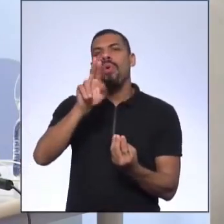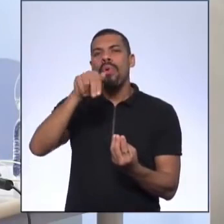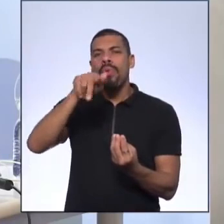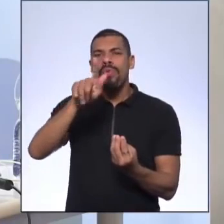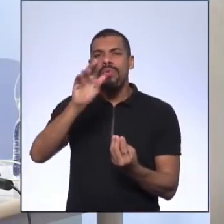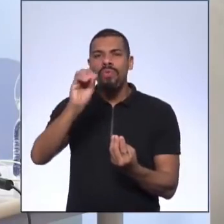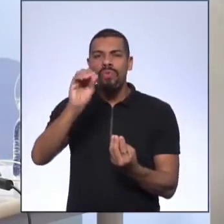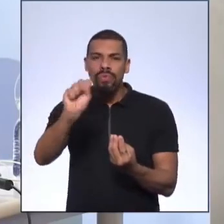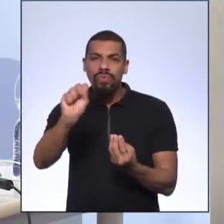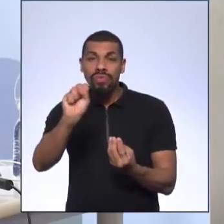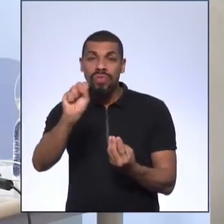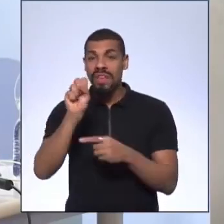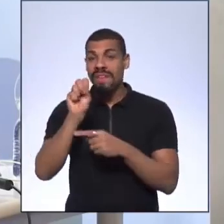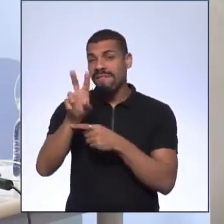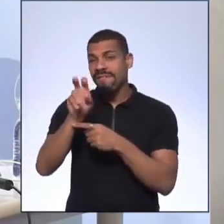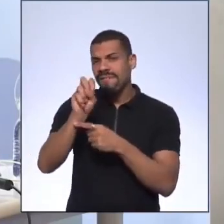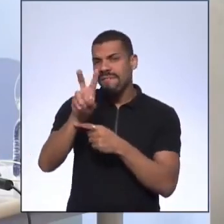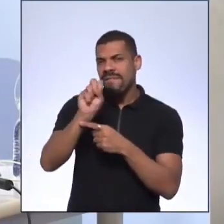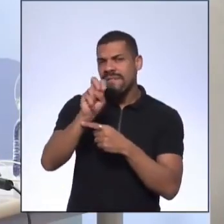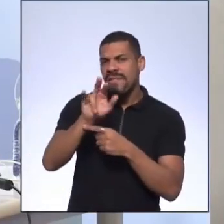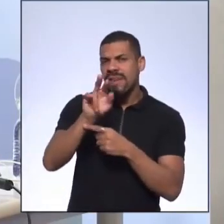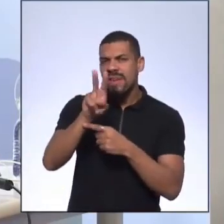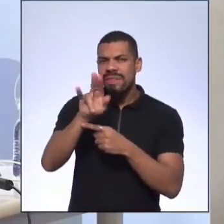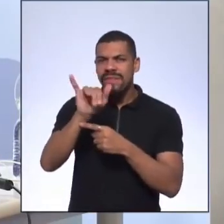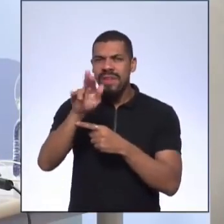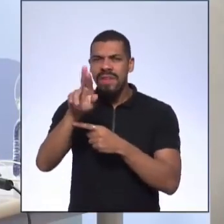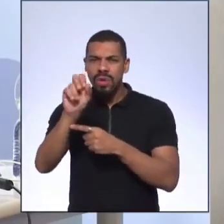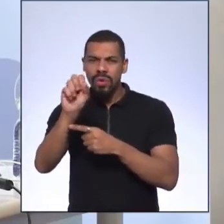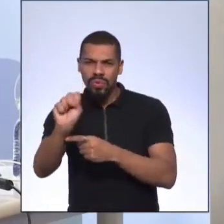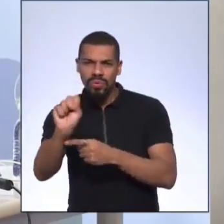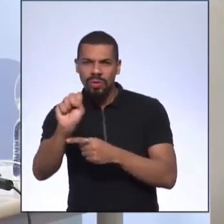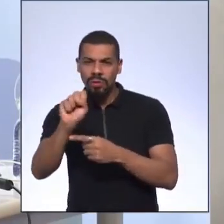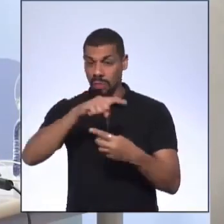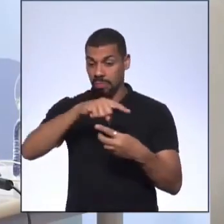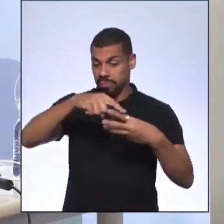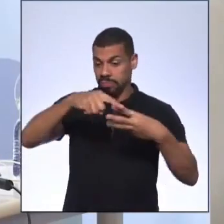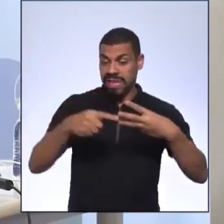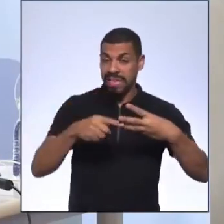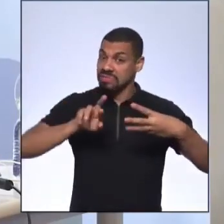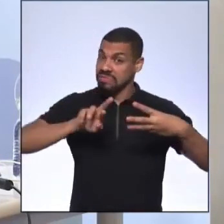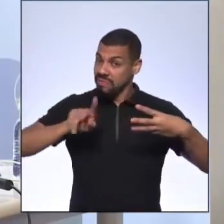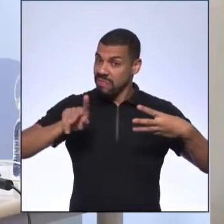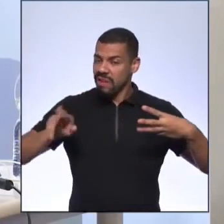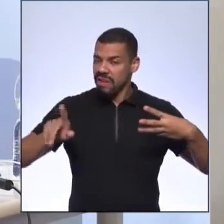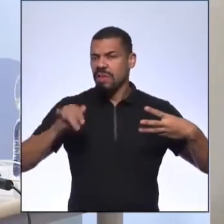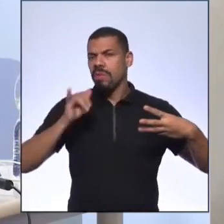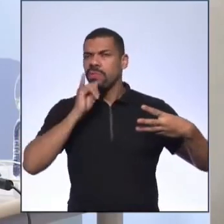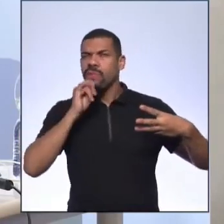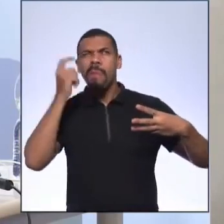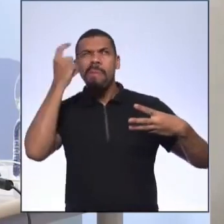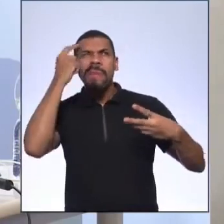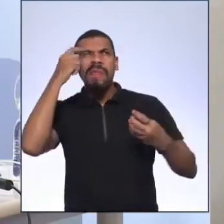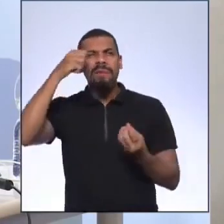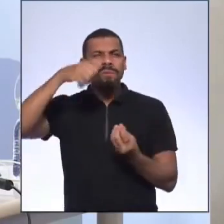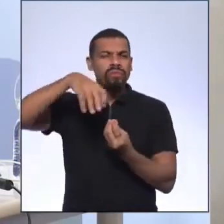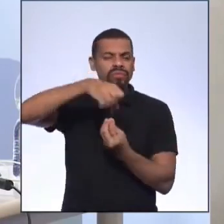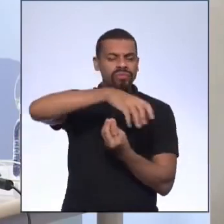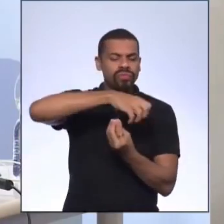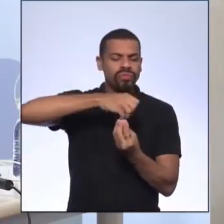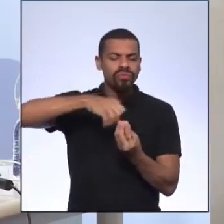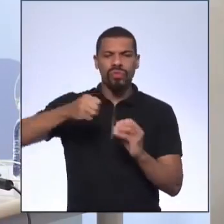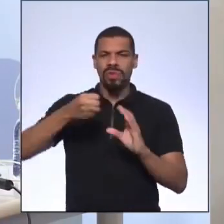considerado um ser vivo, porque é um ser acelular. Tá? E aí, então, quando a gente fala em fungos, essas